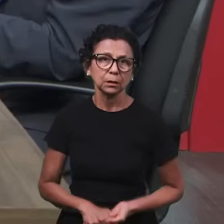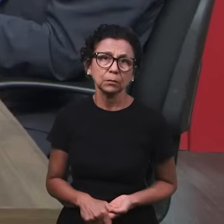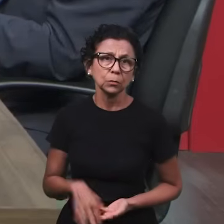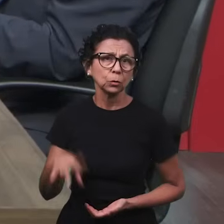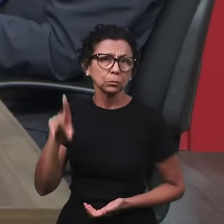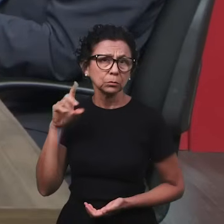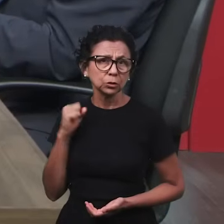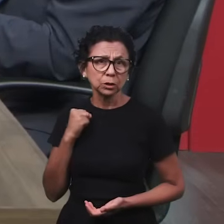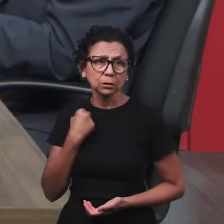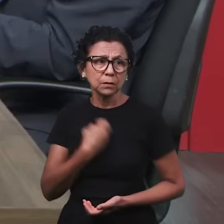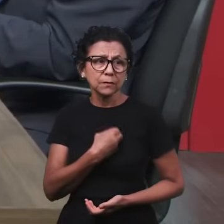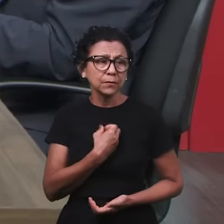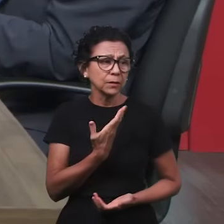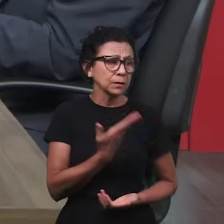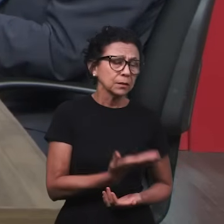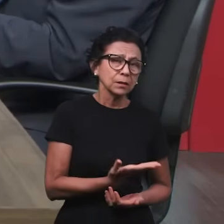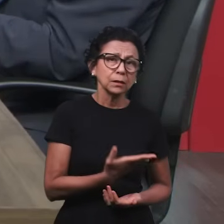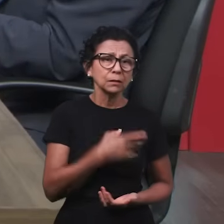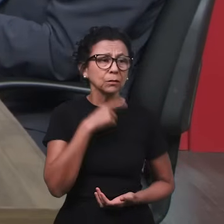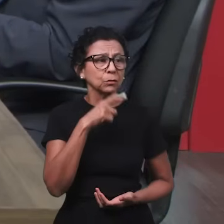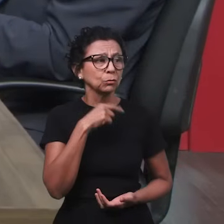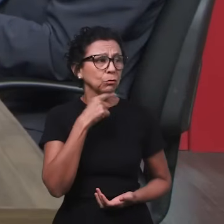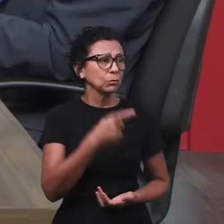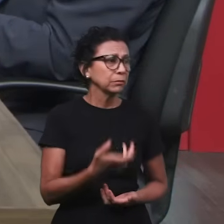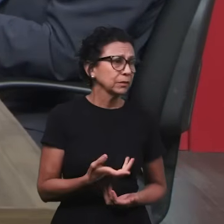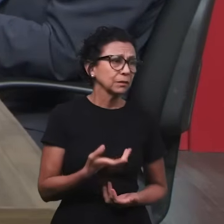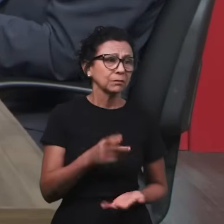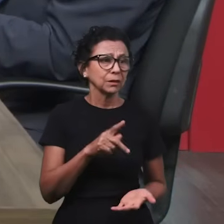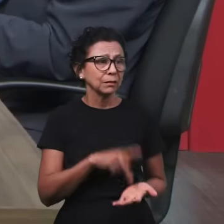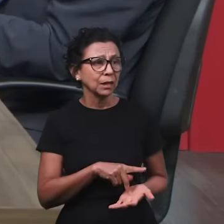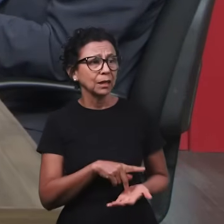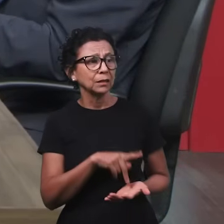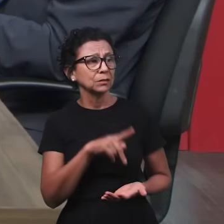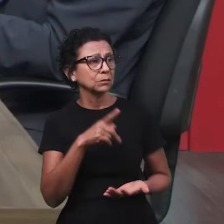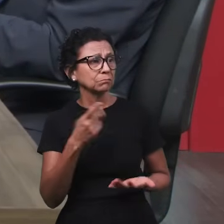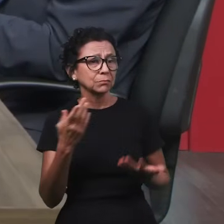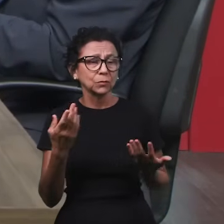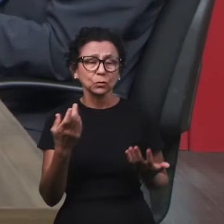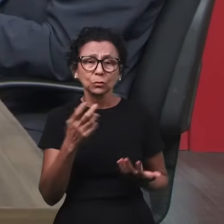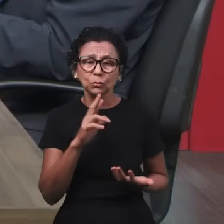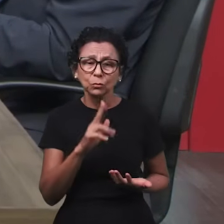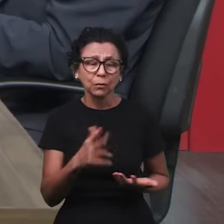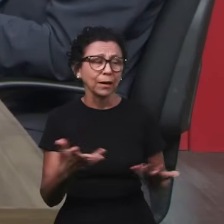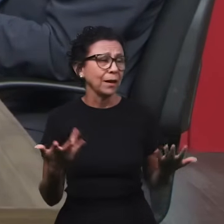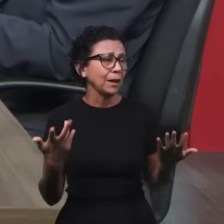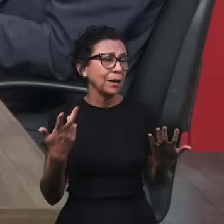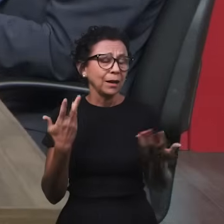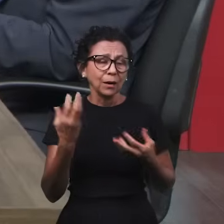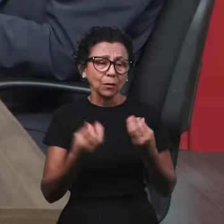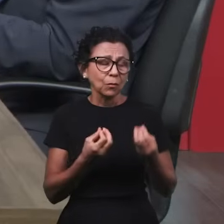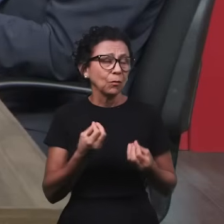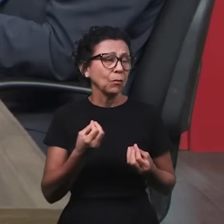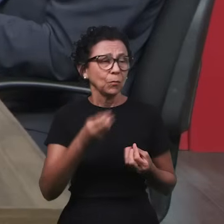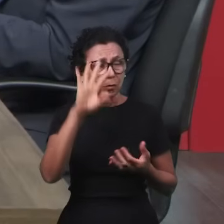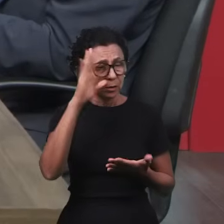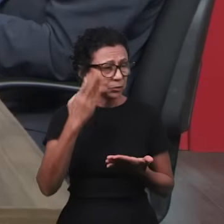pelo relativismo que está aí fora, mas o Senhor nos fez conhecer um evangelho genuíno. E falando a respeito disso, pastor